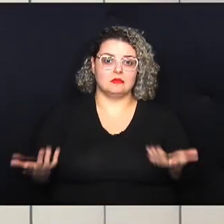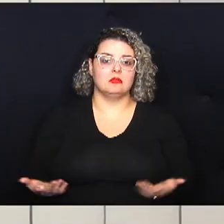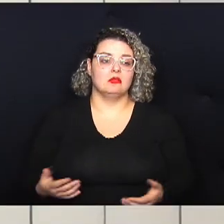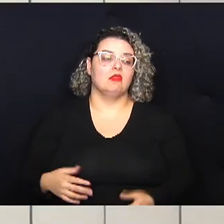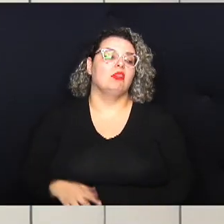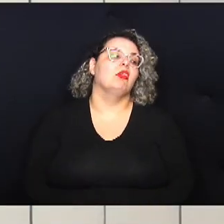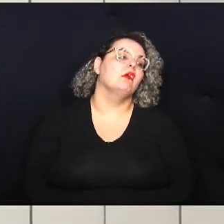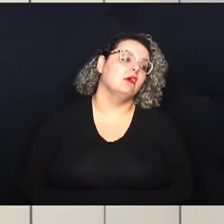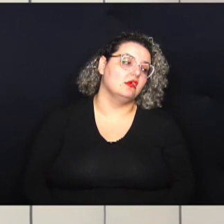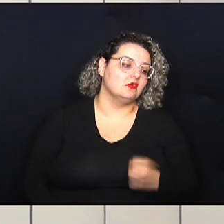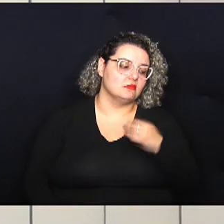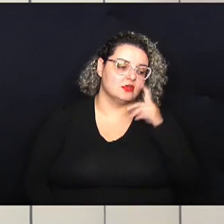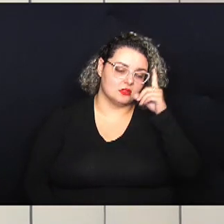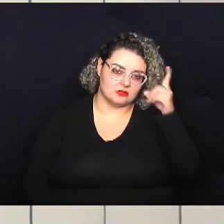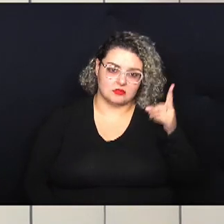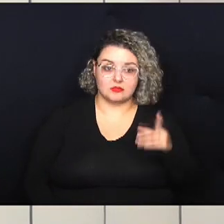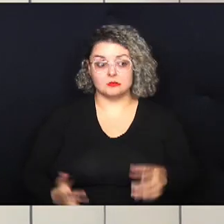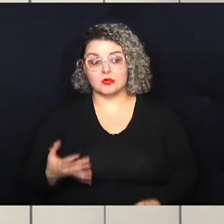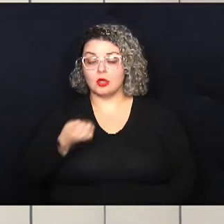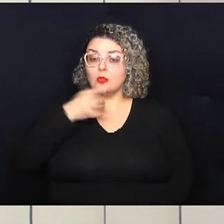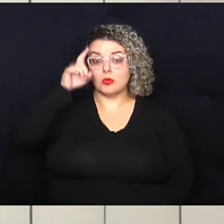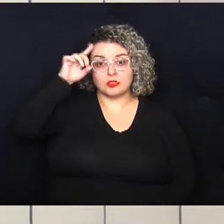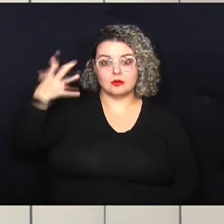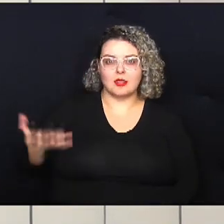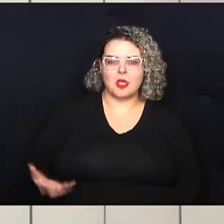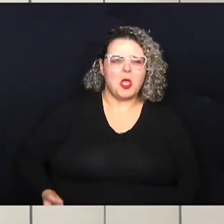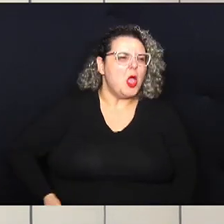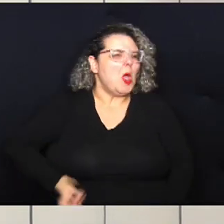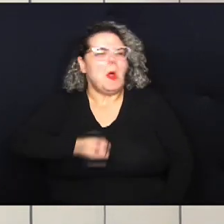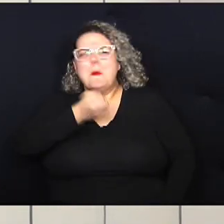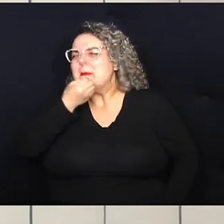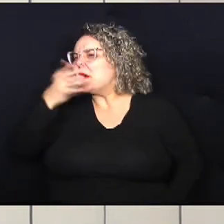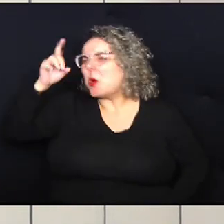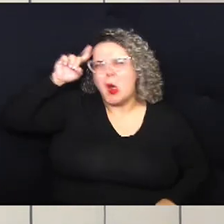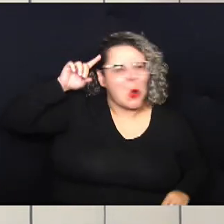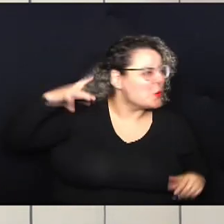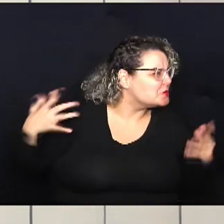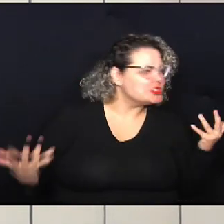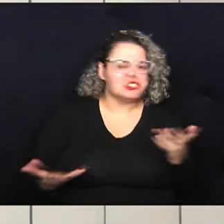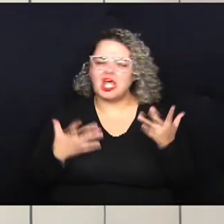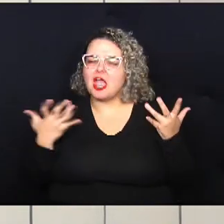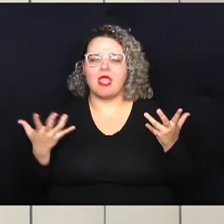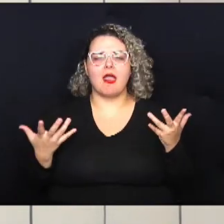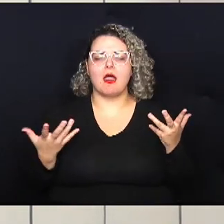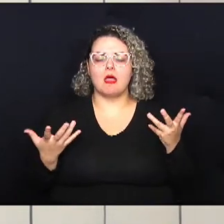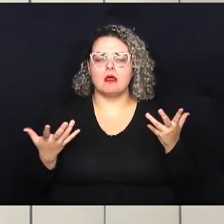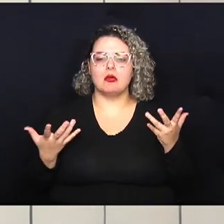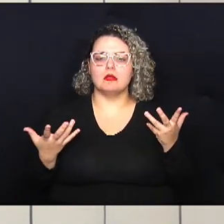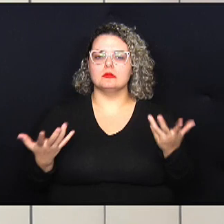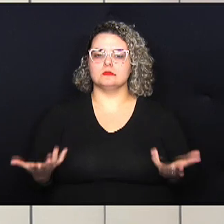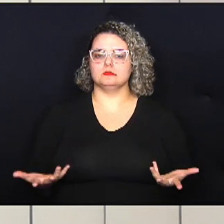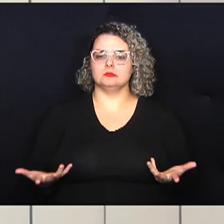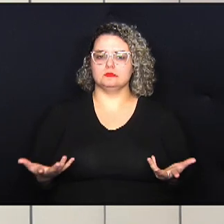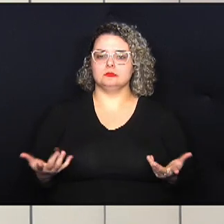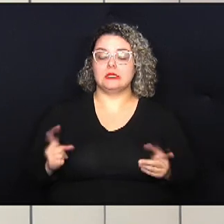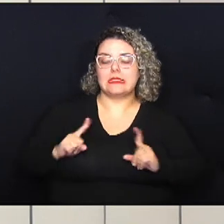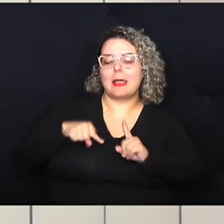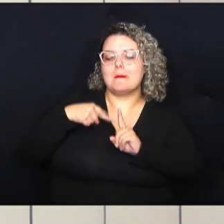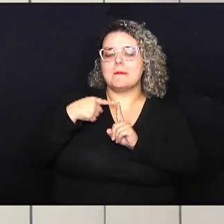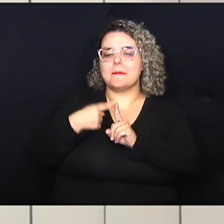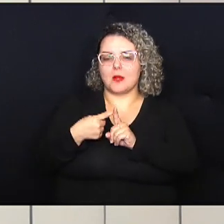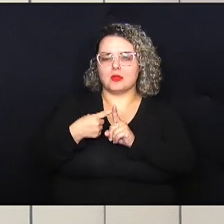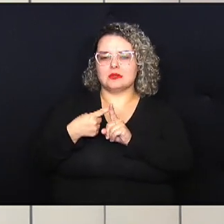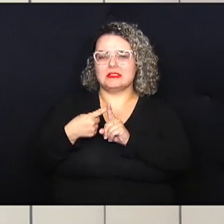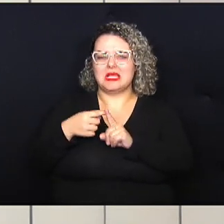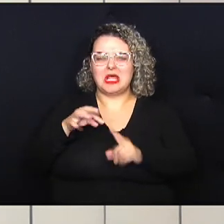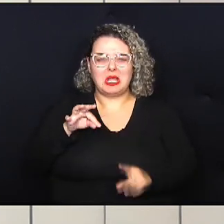baixo, tem gente que é meio termo e tem gente que é muito para cima, né? Aquela questão da positividade tóxica.